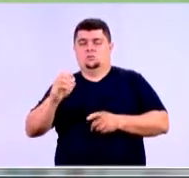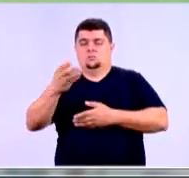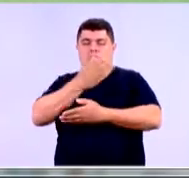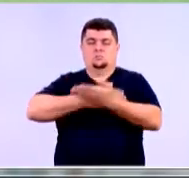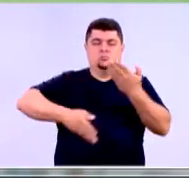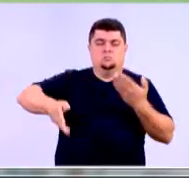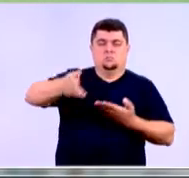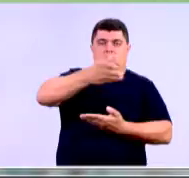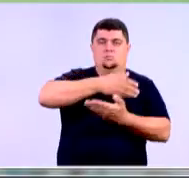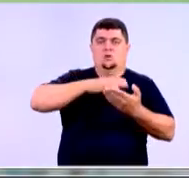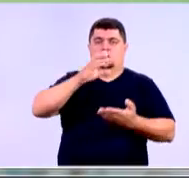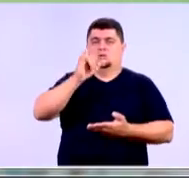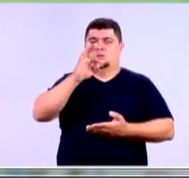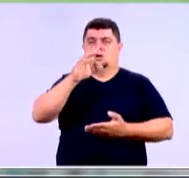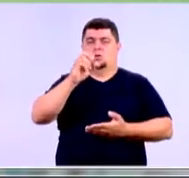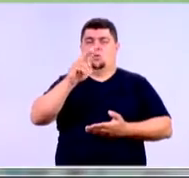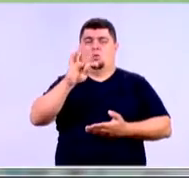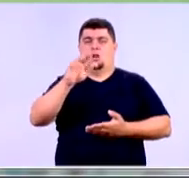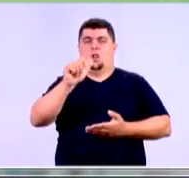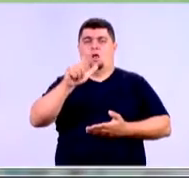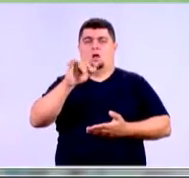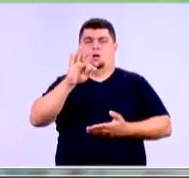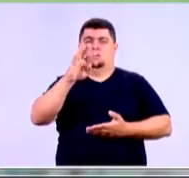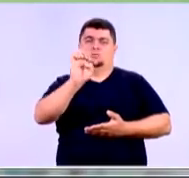ligada ao passivo circulante.